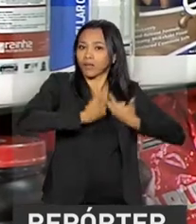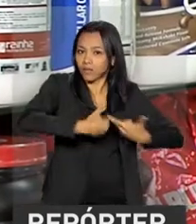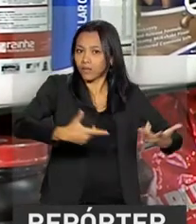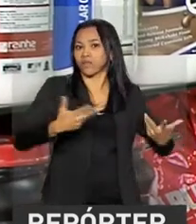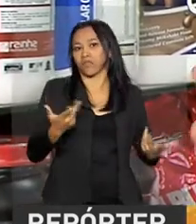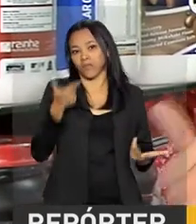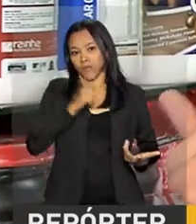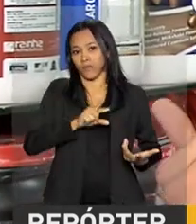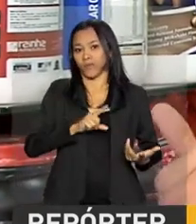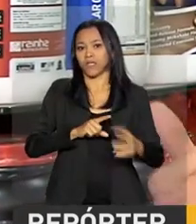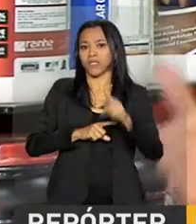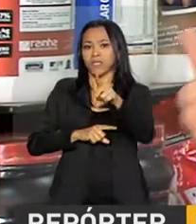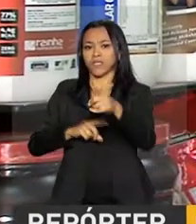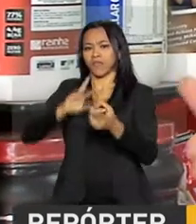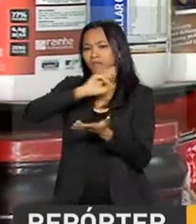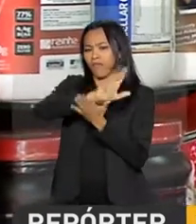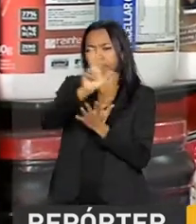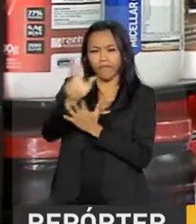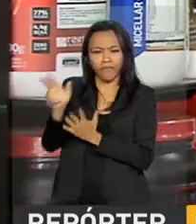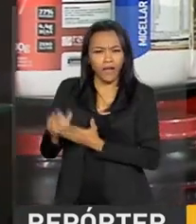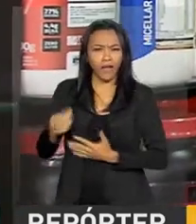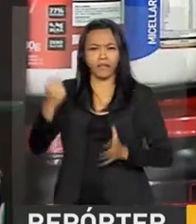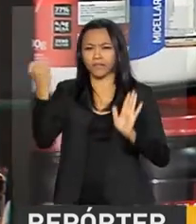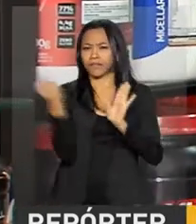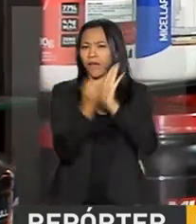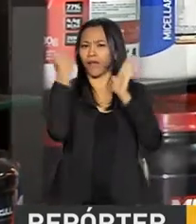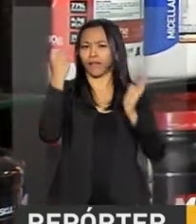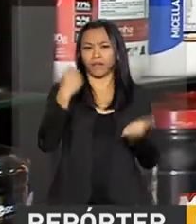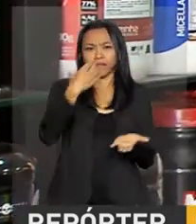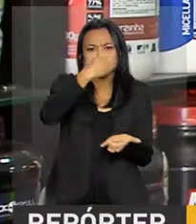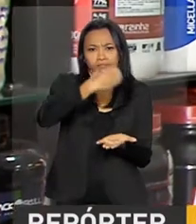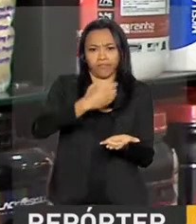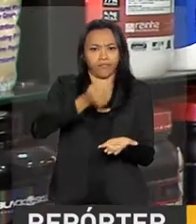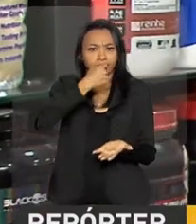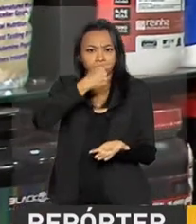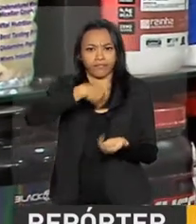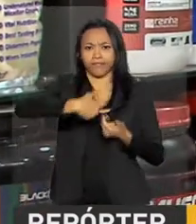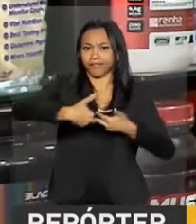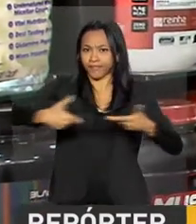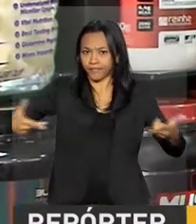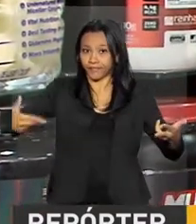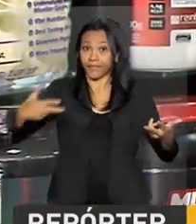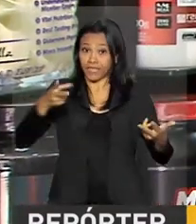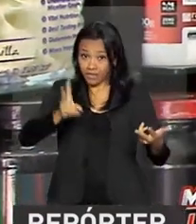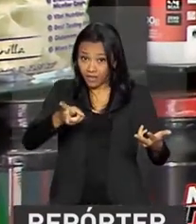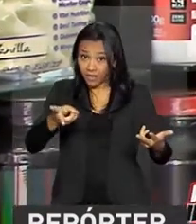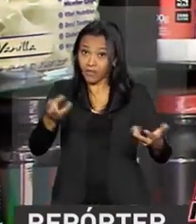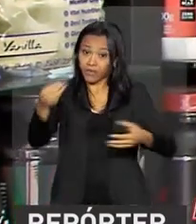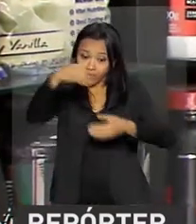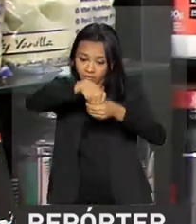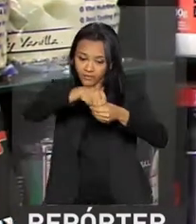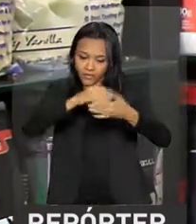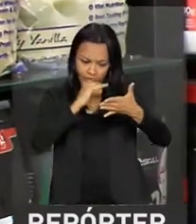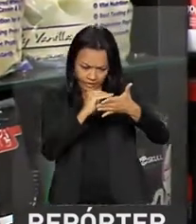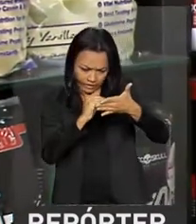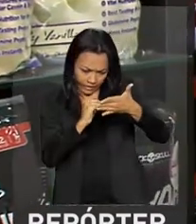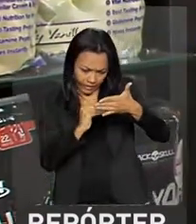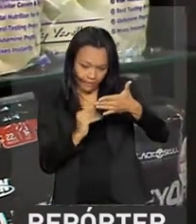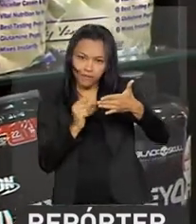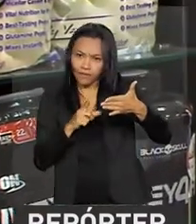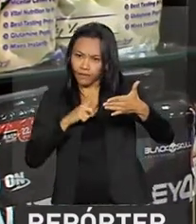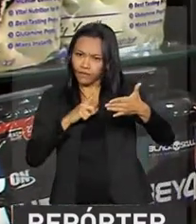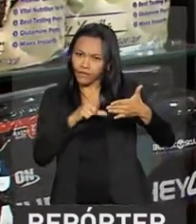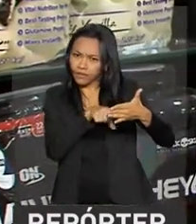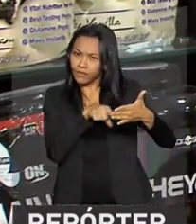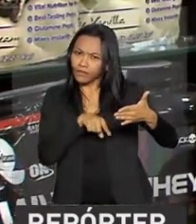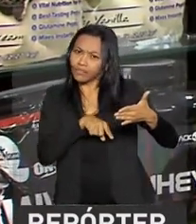marcas composições categorias e nem sempre é claro que vai em cada uma dessas embalagens ou em que caso